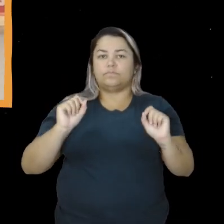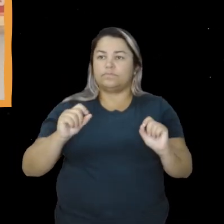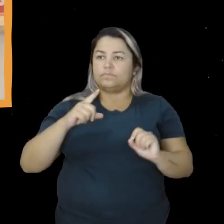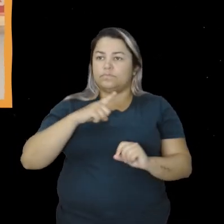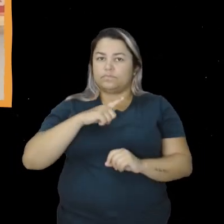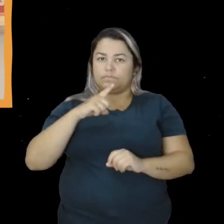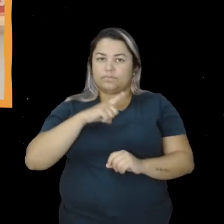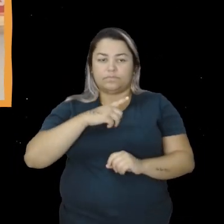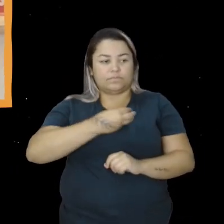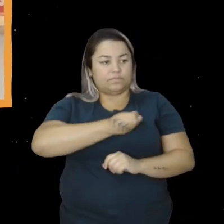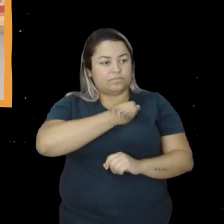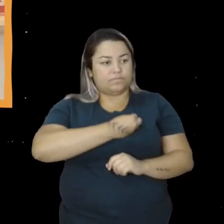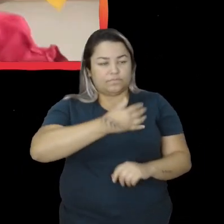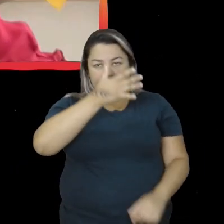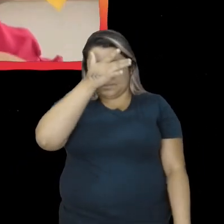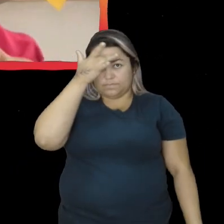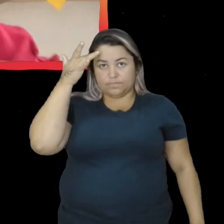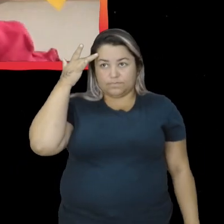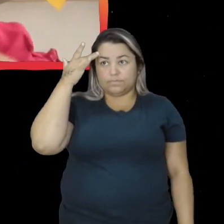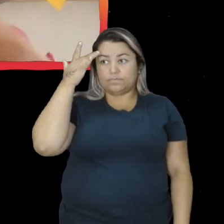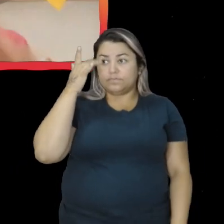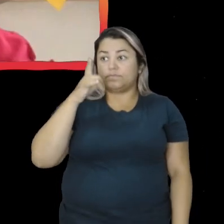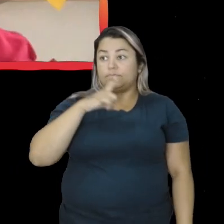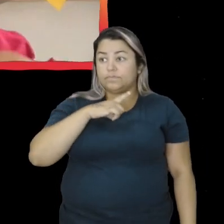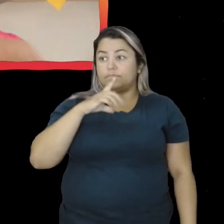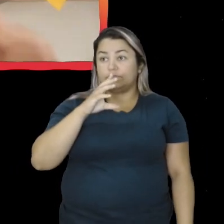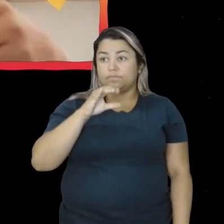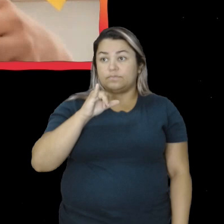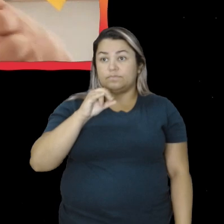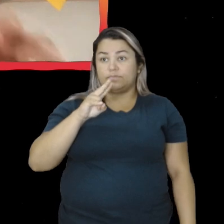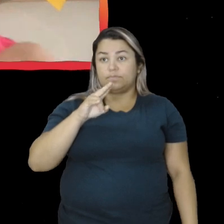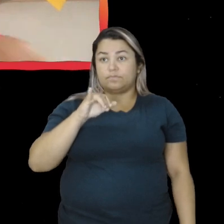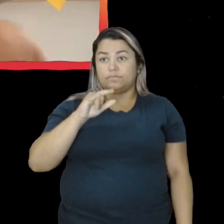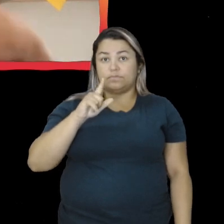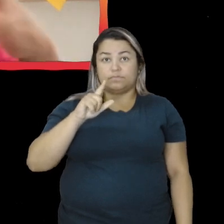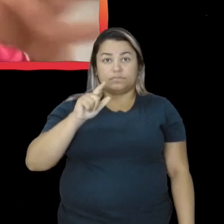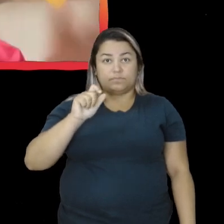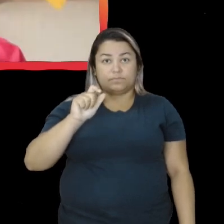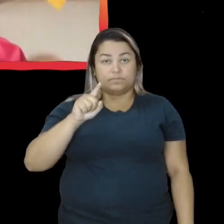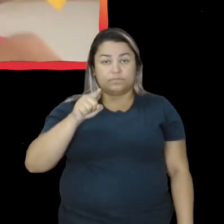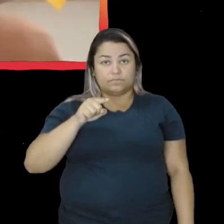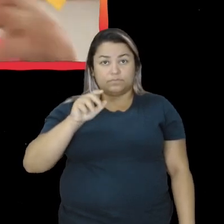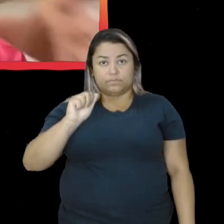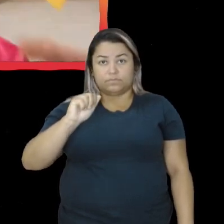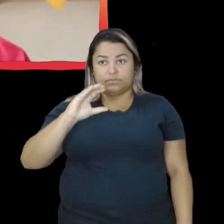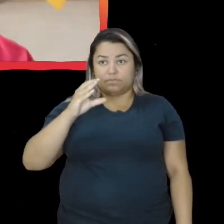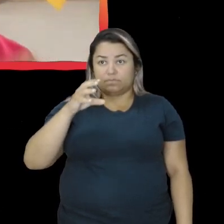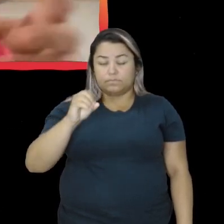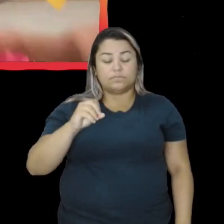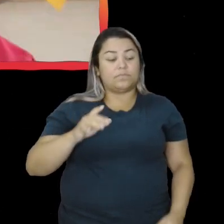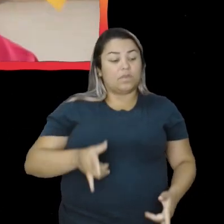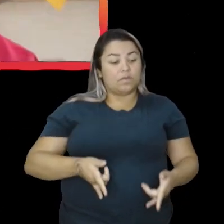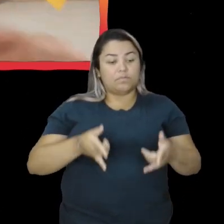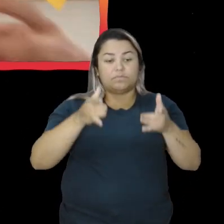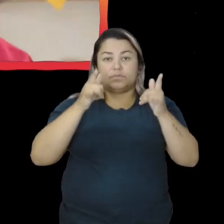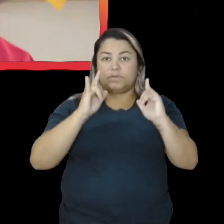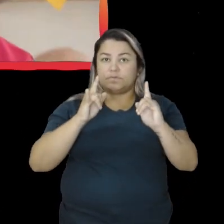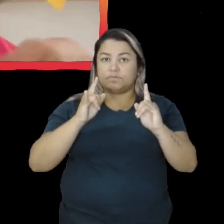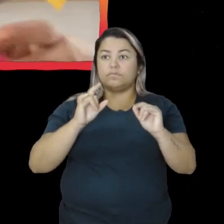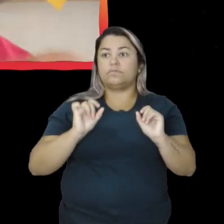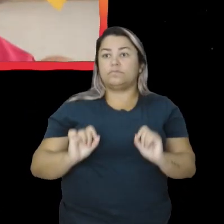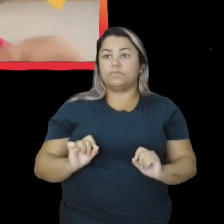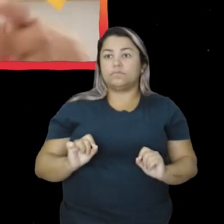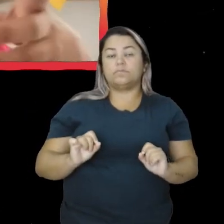gente vivendo, gente que tem civilização, e eu não estou falando de civilização do capitalismo, assim, de ter prédio, nem nada do tipo, mas de civilização,